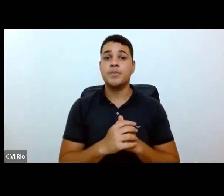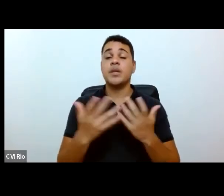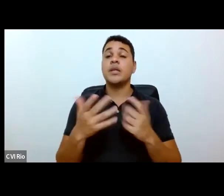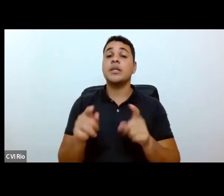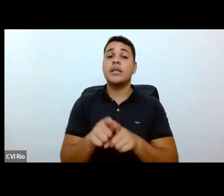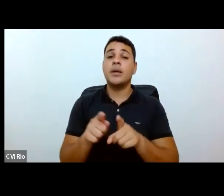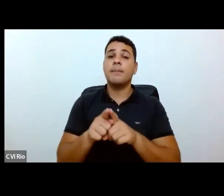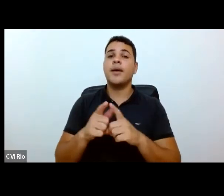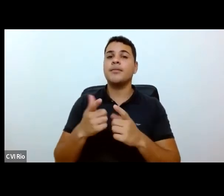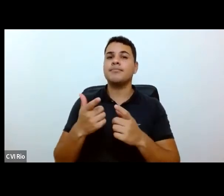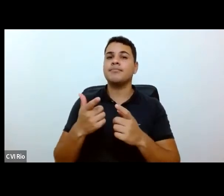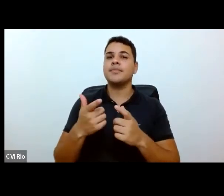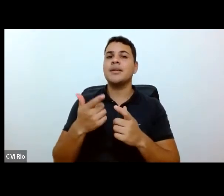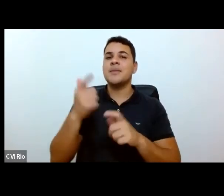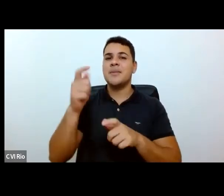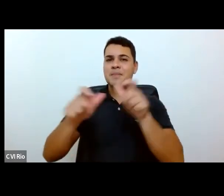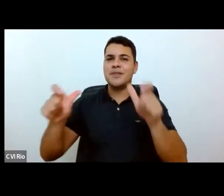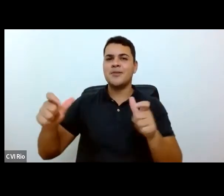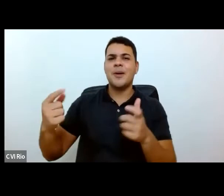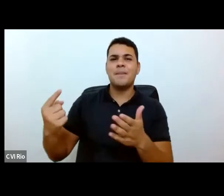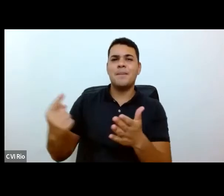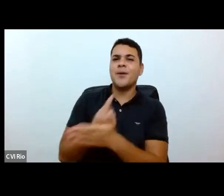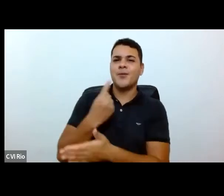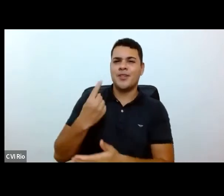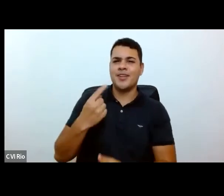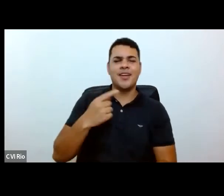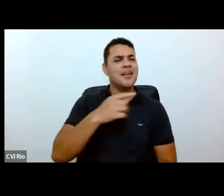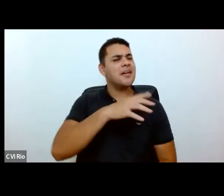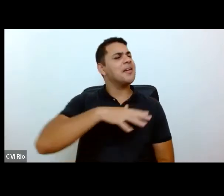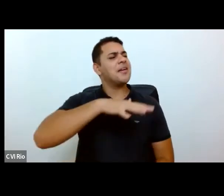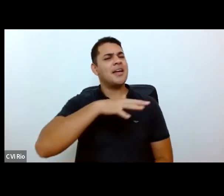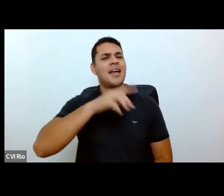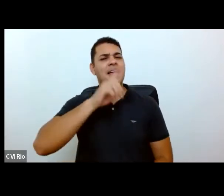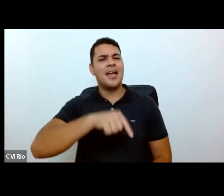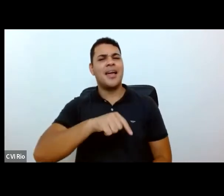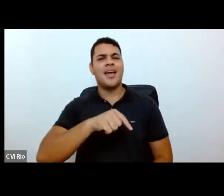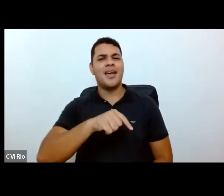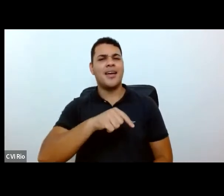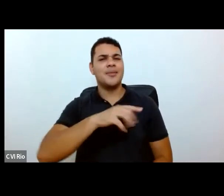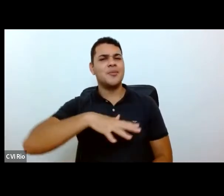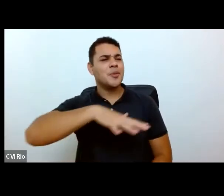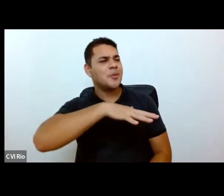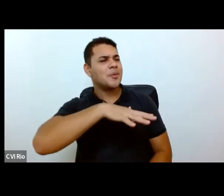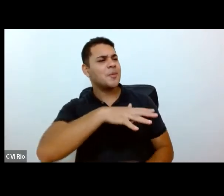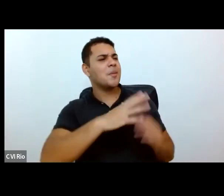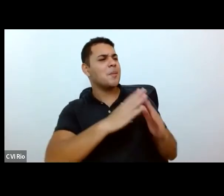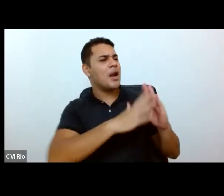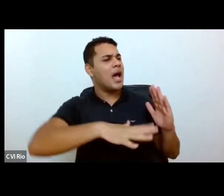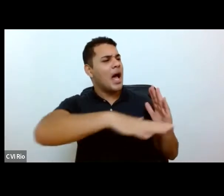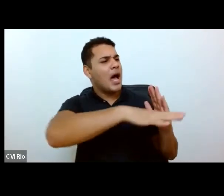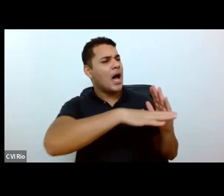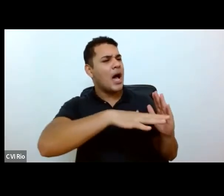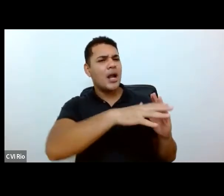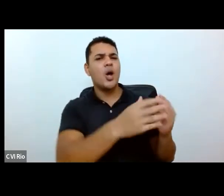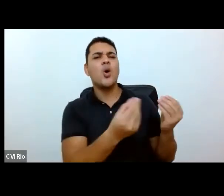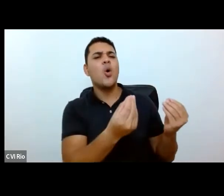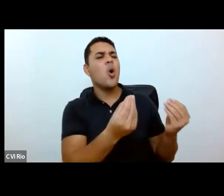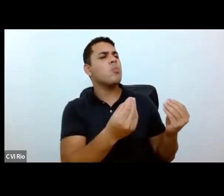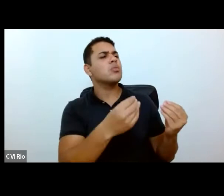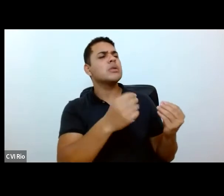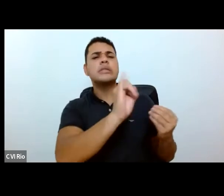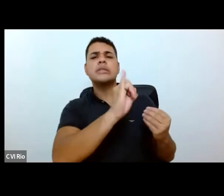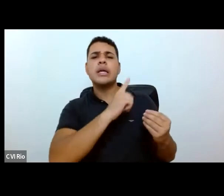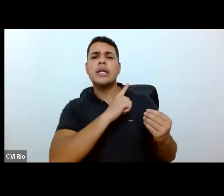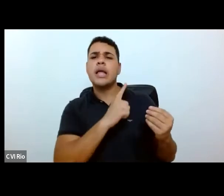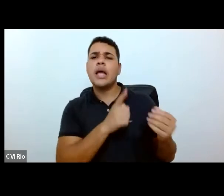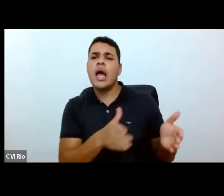nós, vocês são Chacriabá, vocês são mulheres, vocês são Chacriabá, vocês sabem nadar? Eu falo que nós só não afogamos no rio por conta de